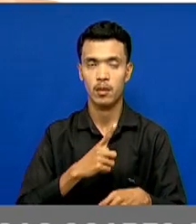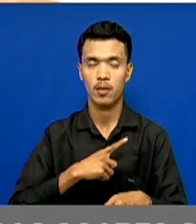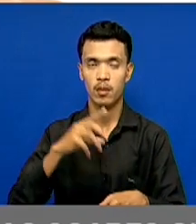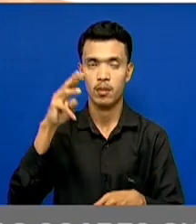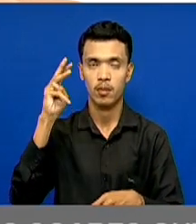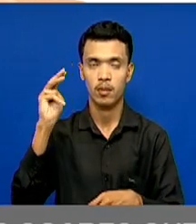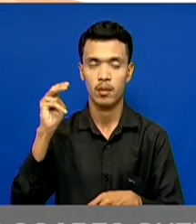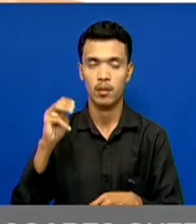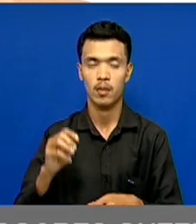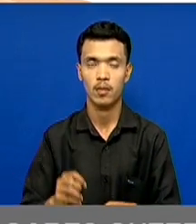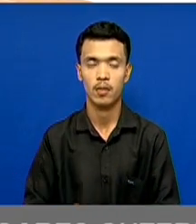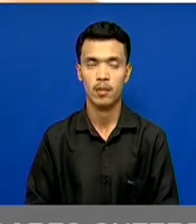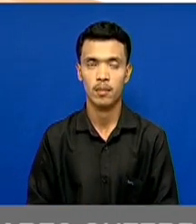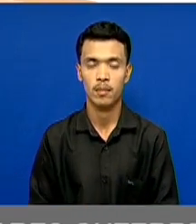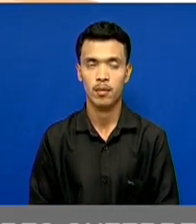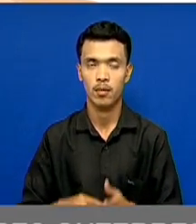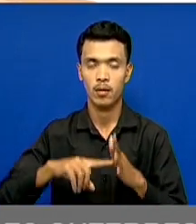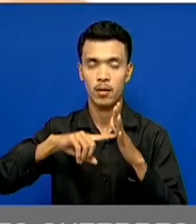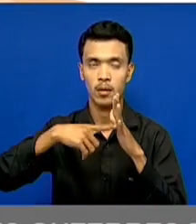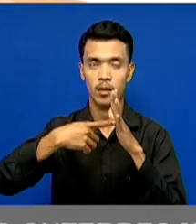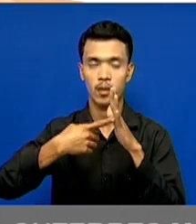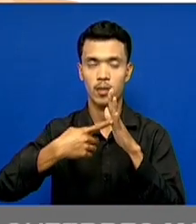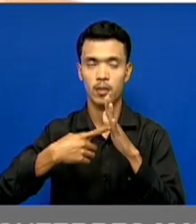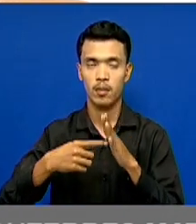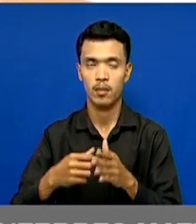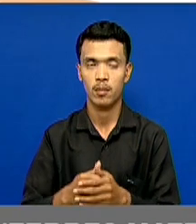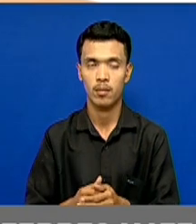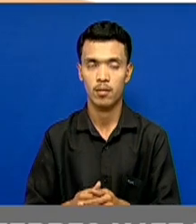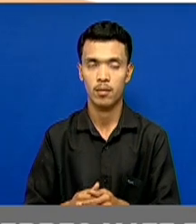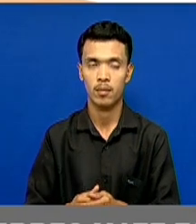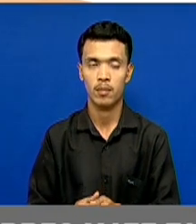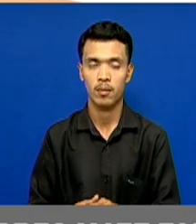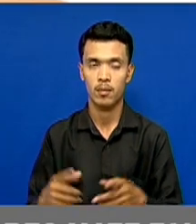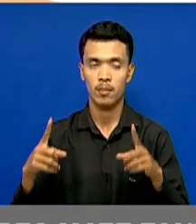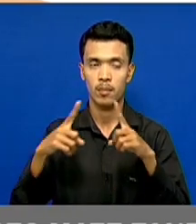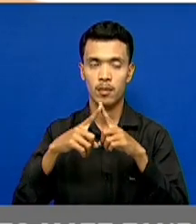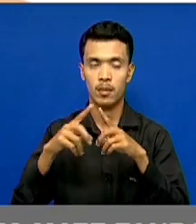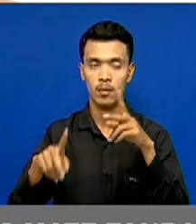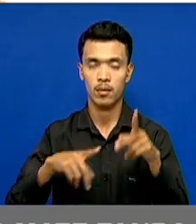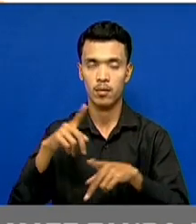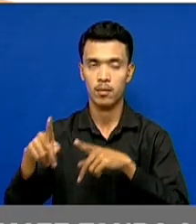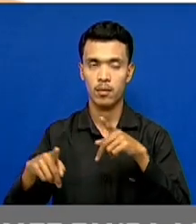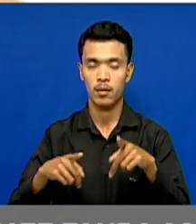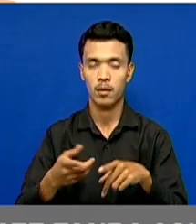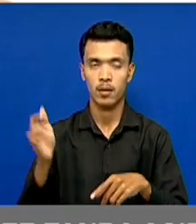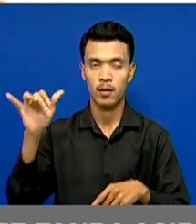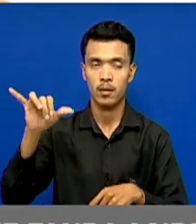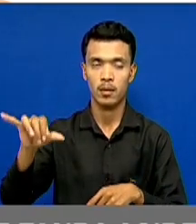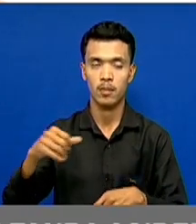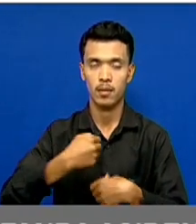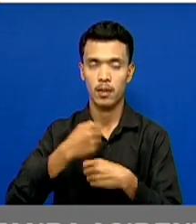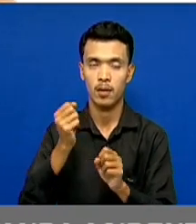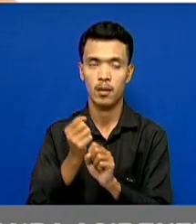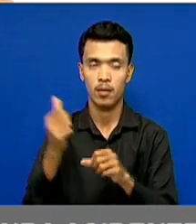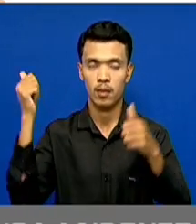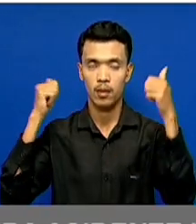Polis Guarda Florestal, atu komesa hahu horizidu kontrolu ba komunidade sira nebe ke se halau